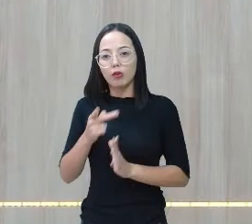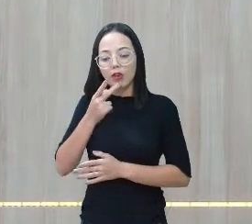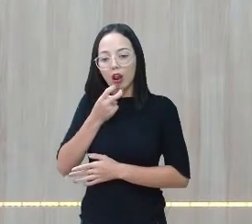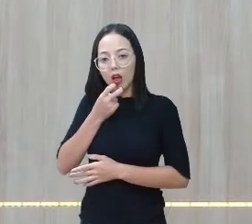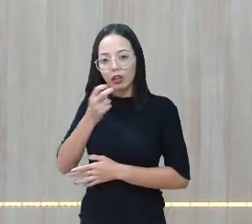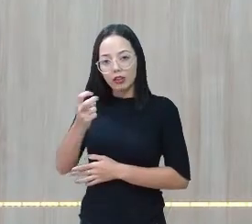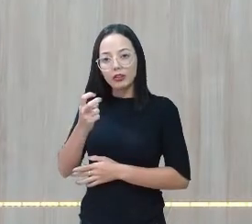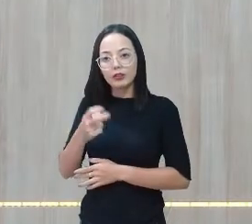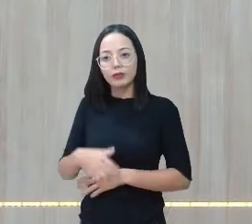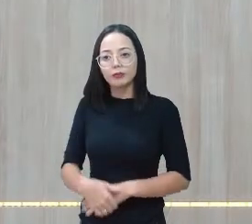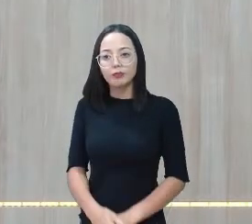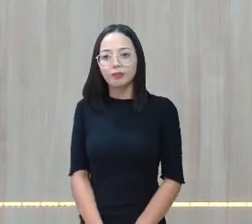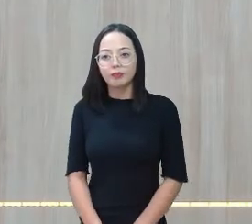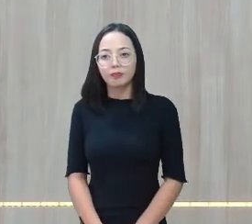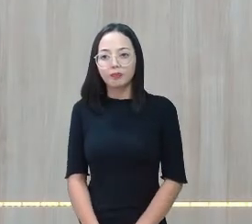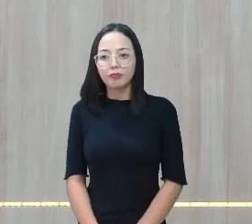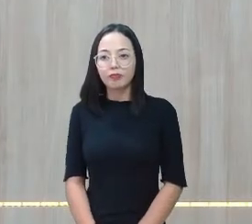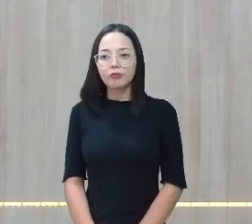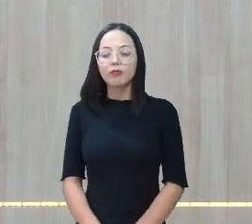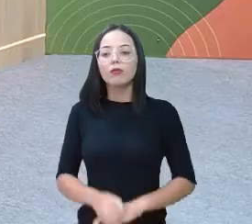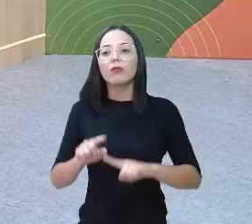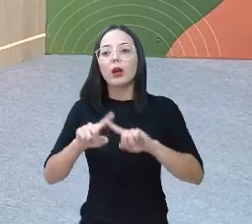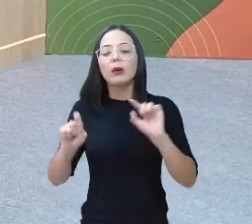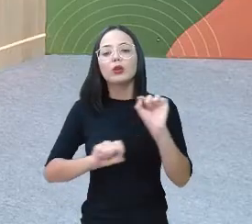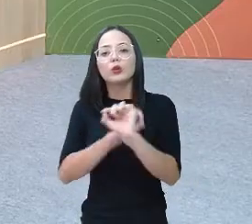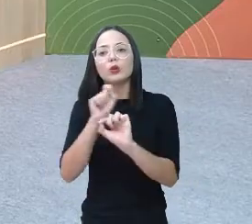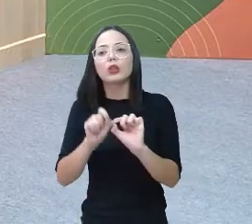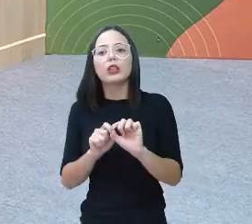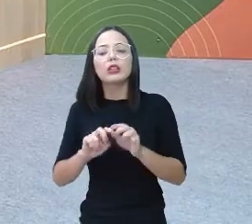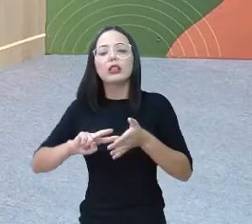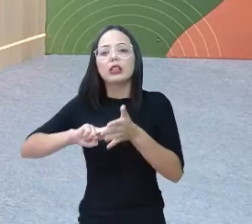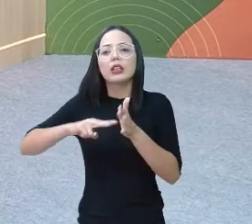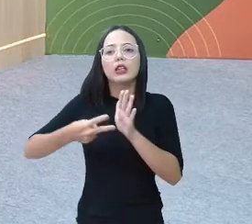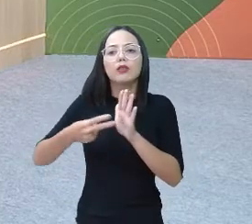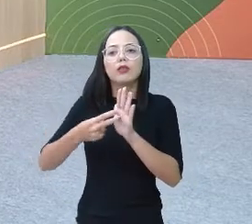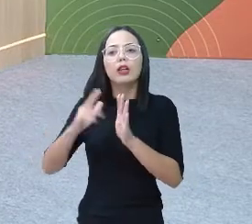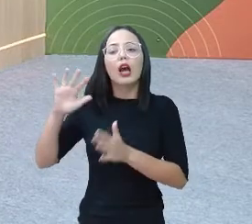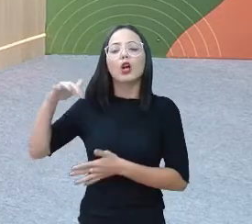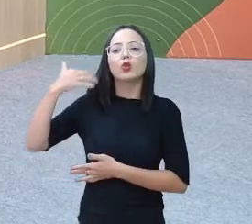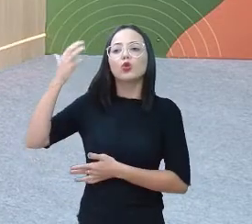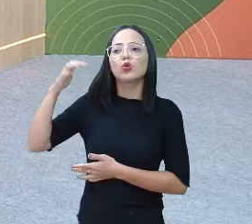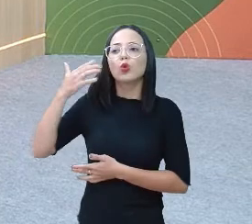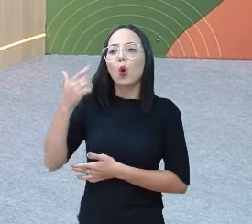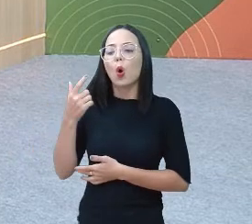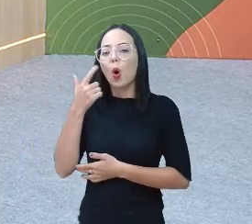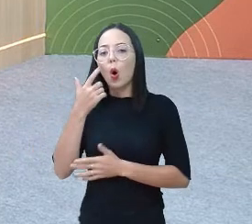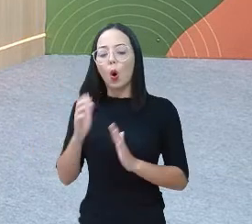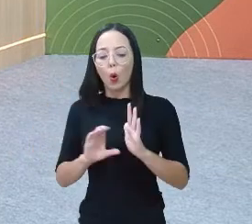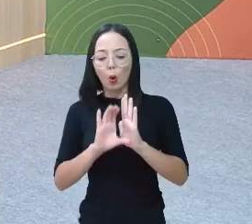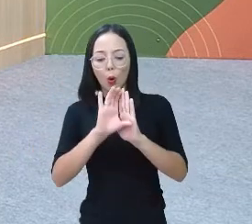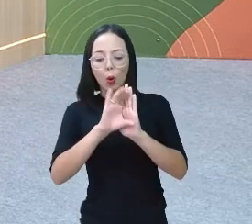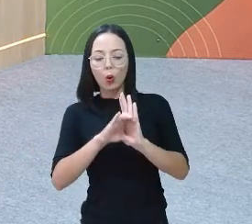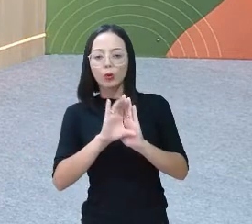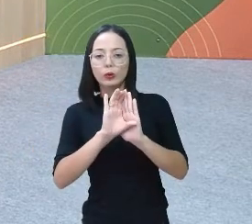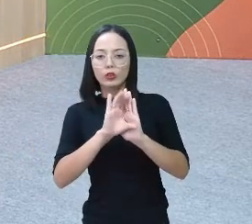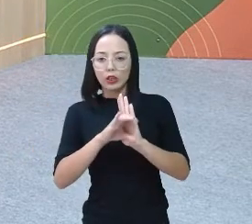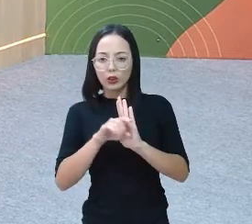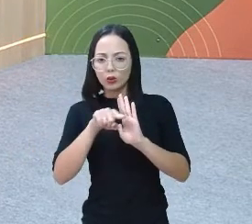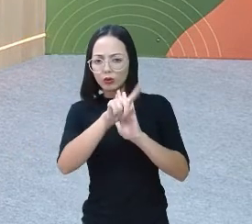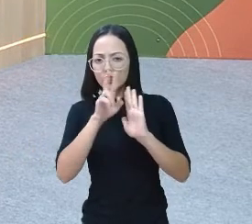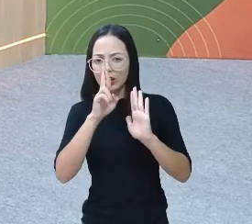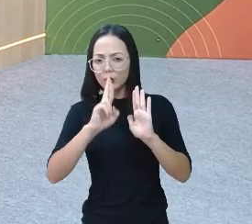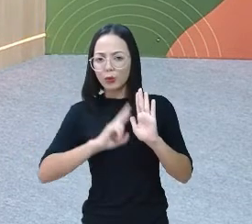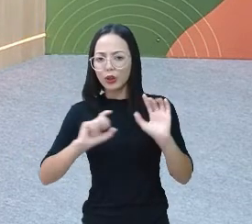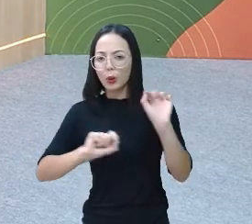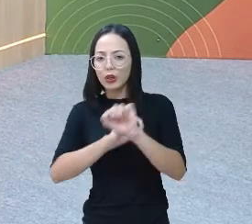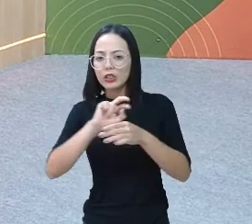certo? Mas o que é som? Nós entramos aí num conceito físico da coisa, né? Você saberia me dizer o